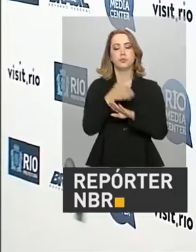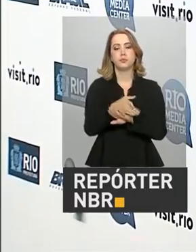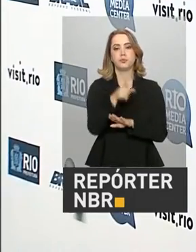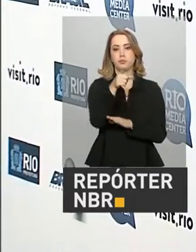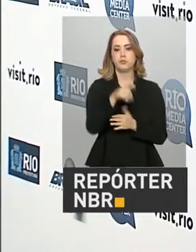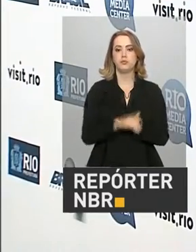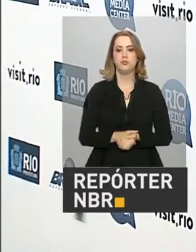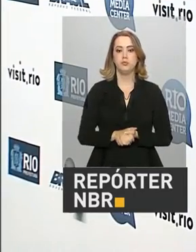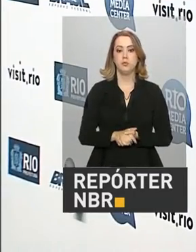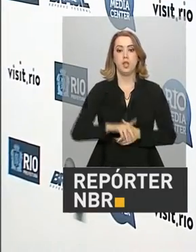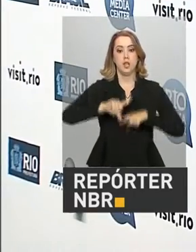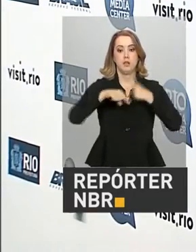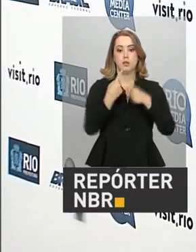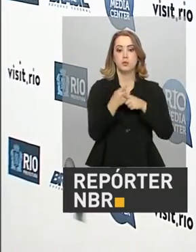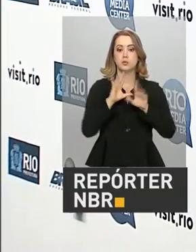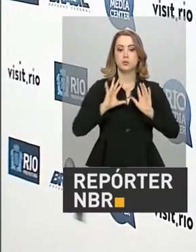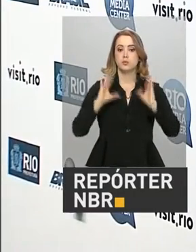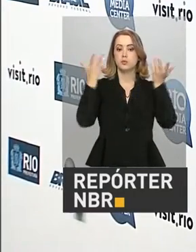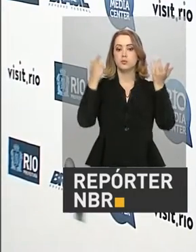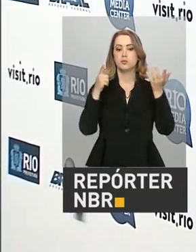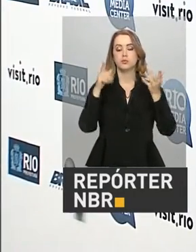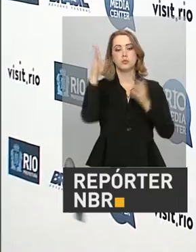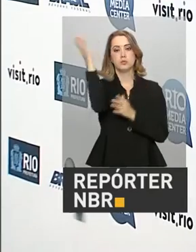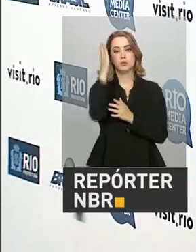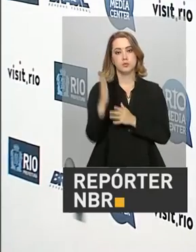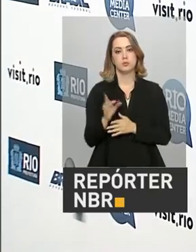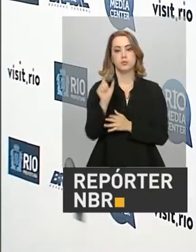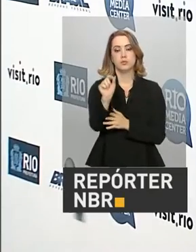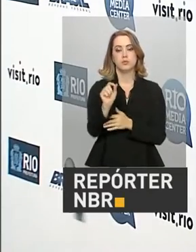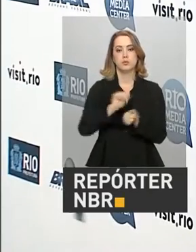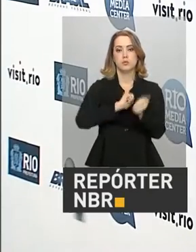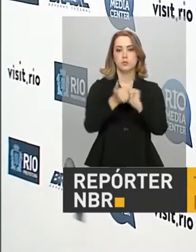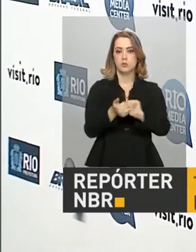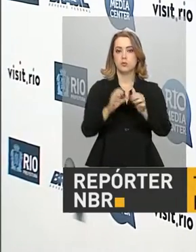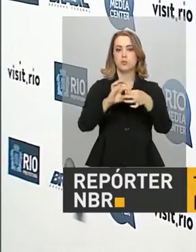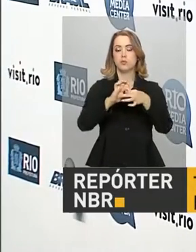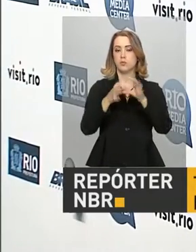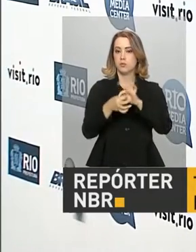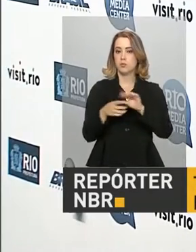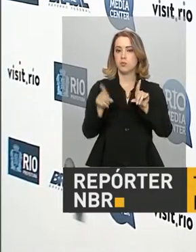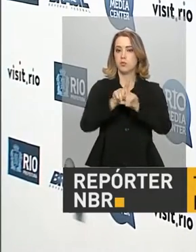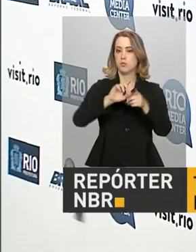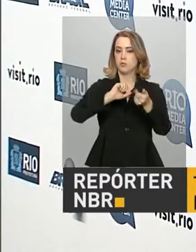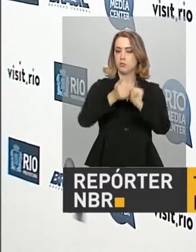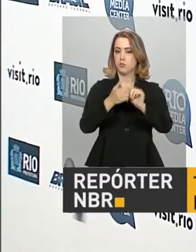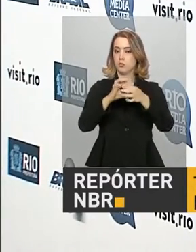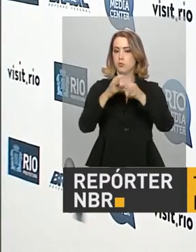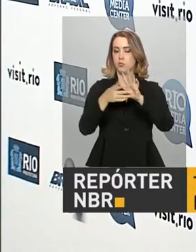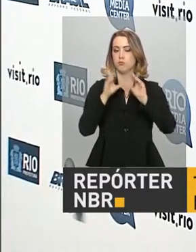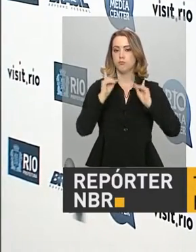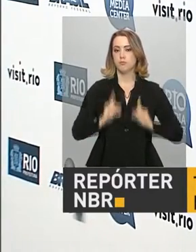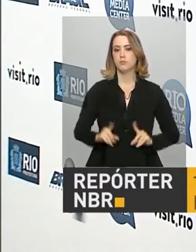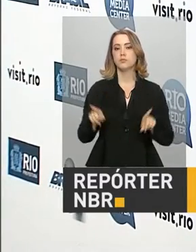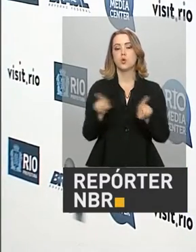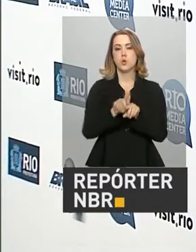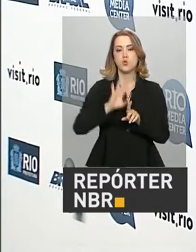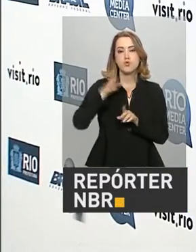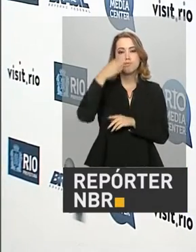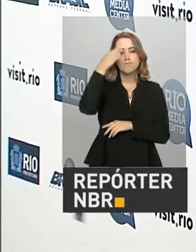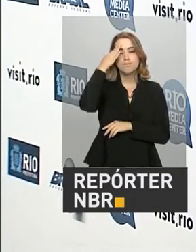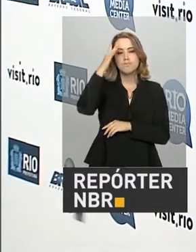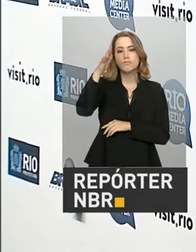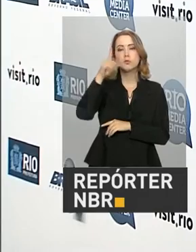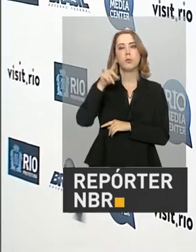do sucesso dos atletas brasileiros nas olimpíadas e nas PA e o Ministério do Esporte já pensa nos jogos de Tóquio em